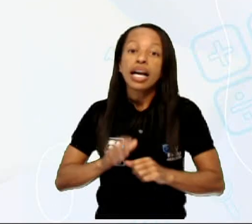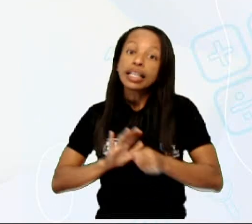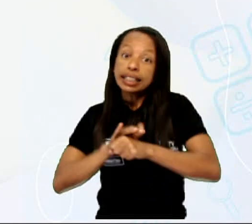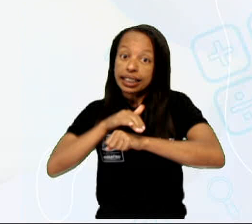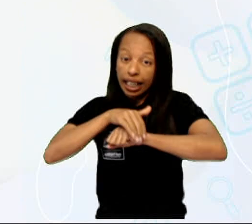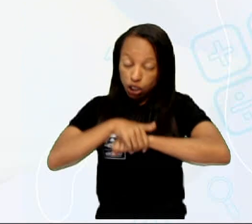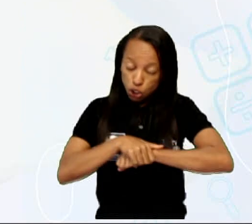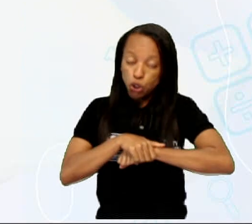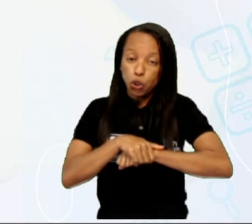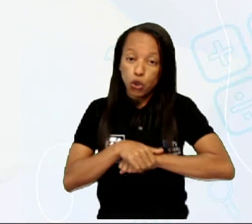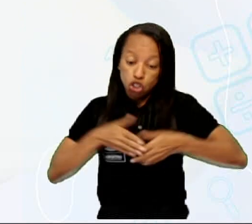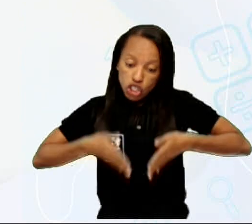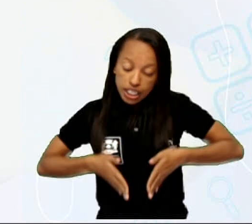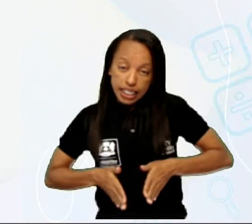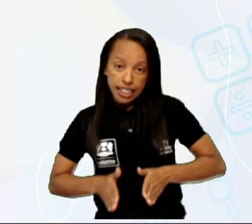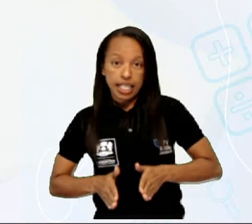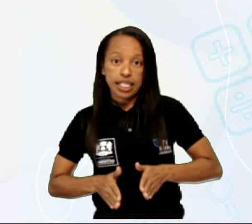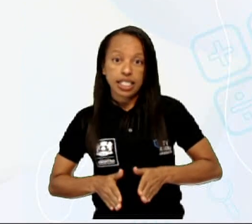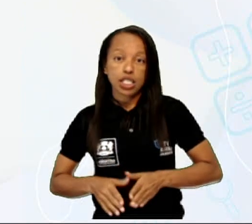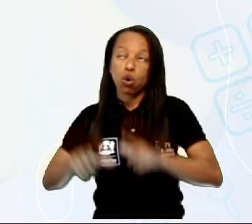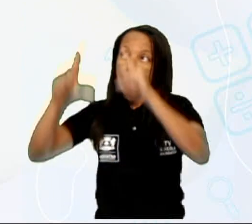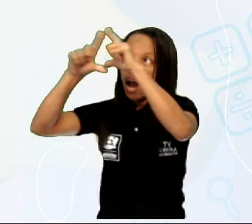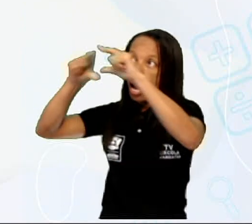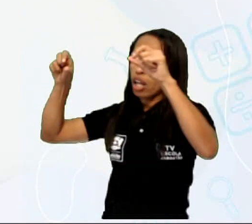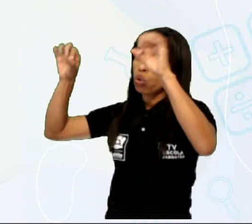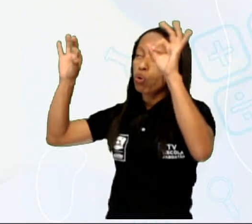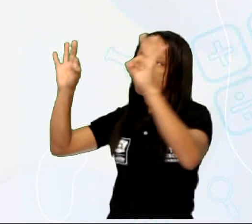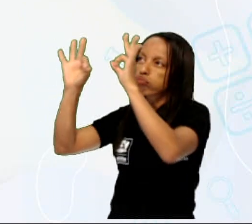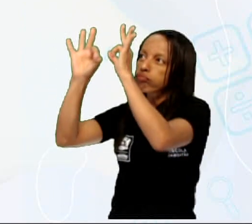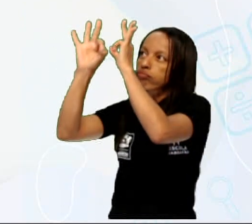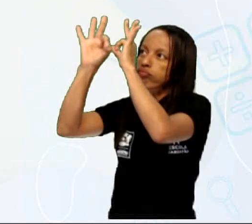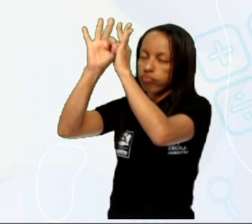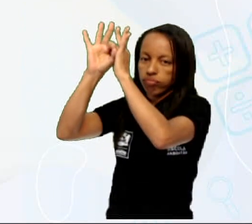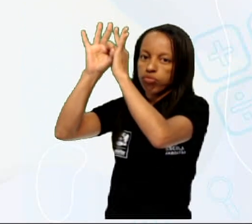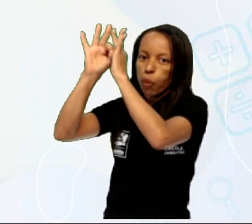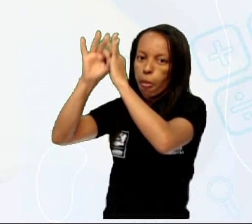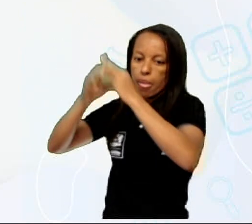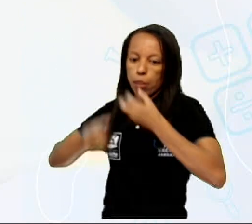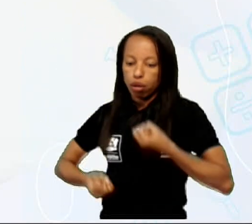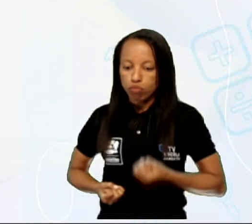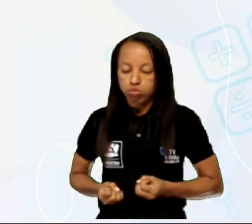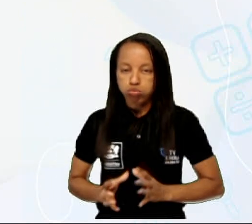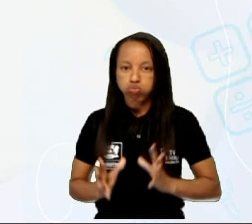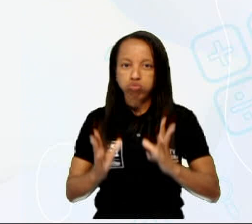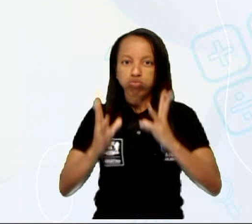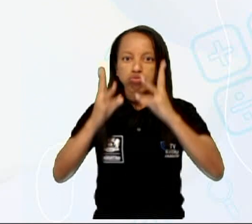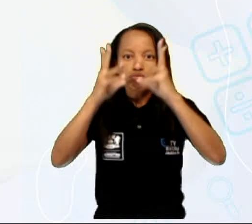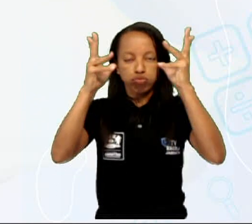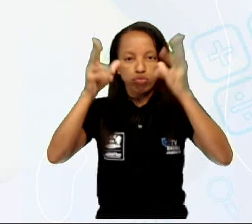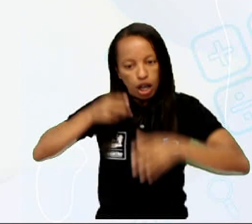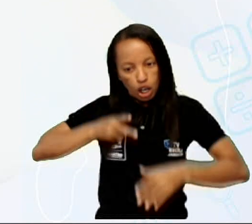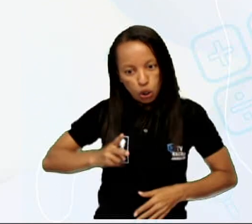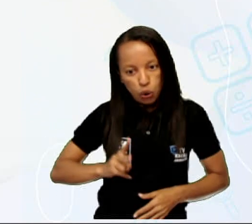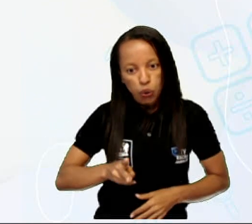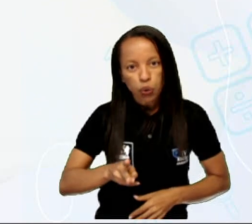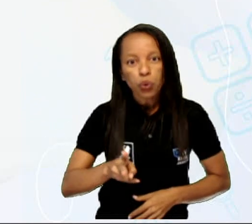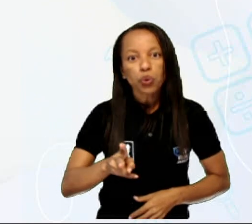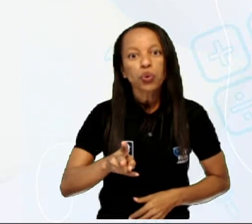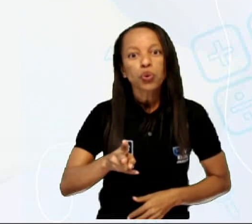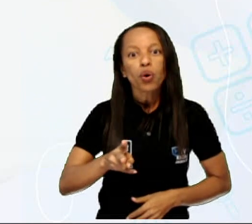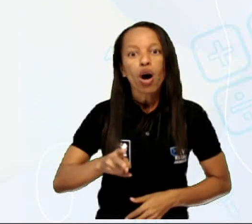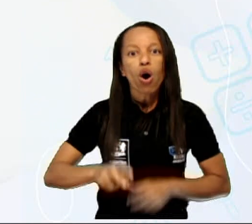lua e detonou um vulcão que ainda continua. Naquela noite correu um lobisomem na